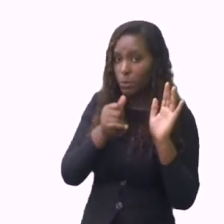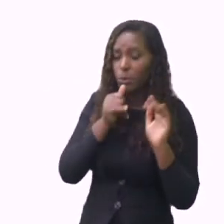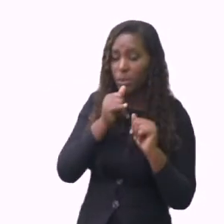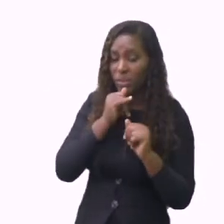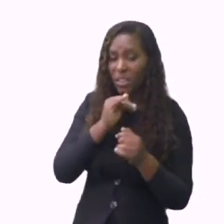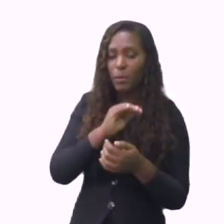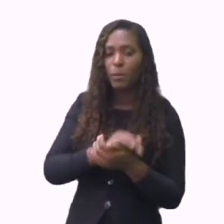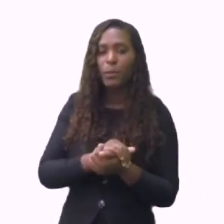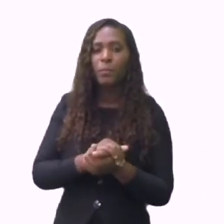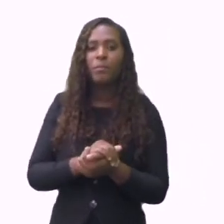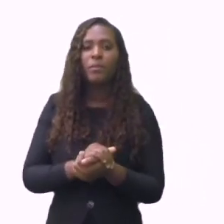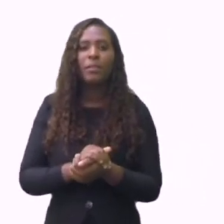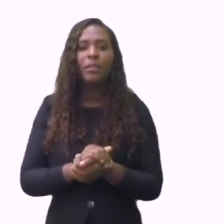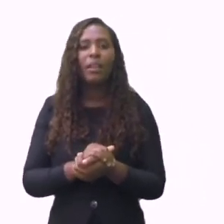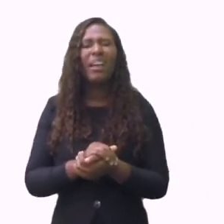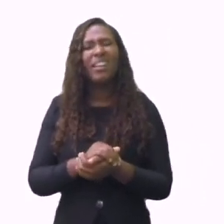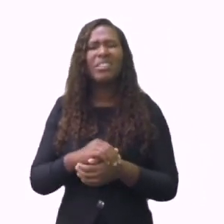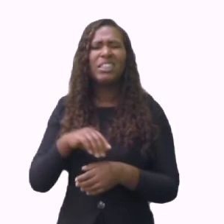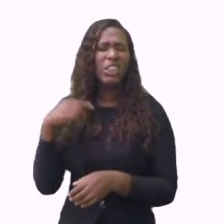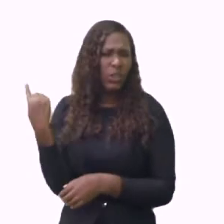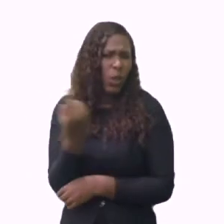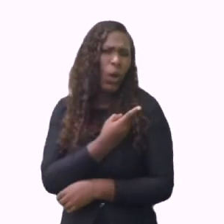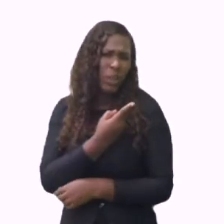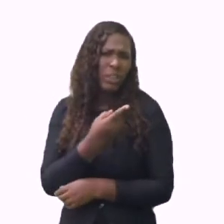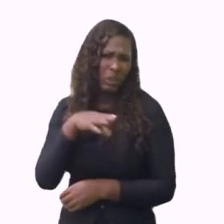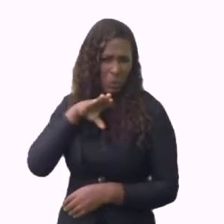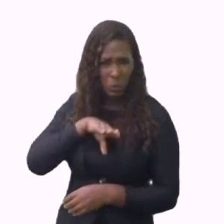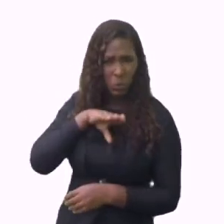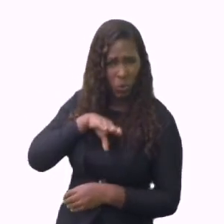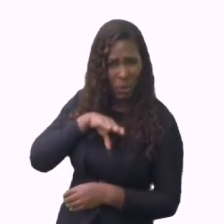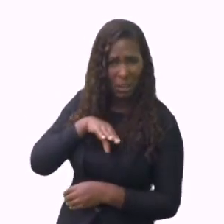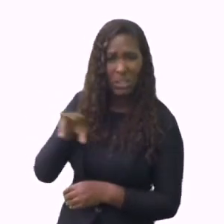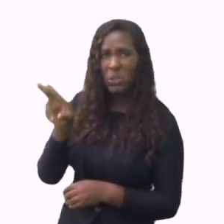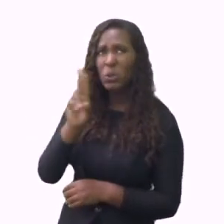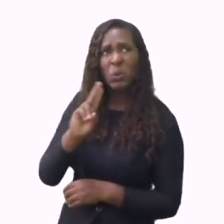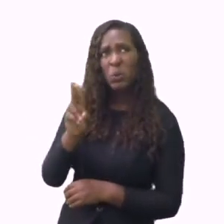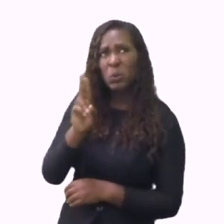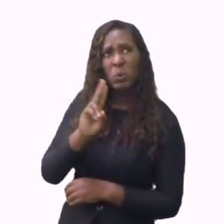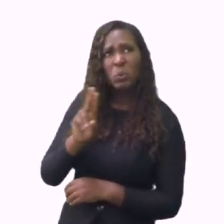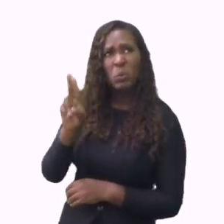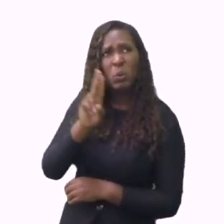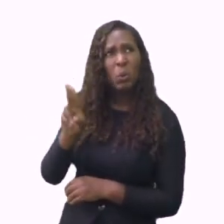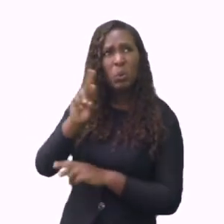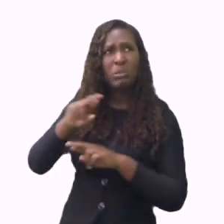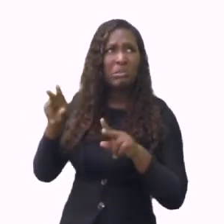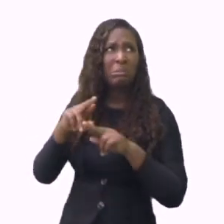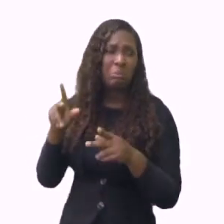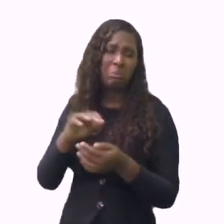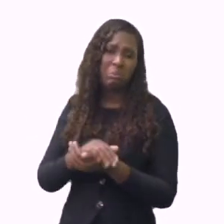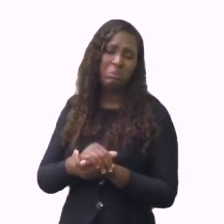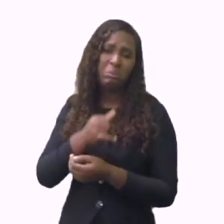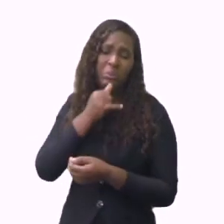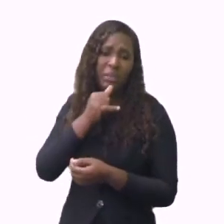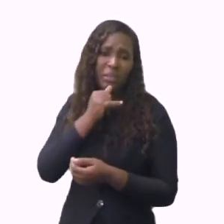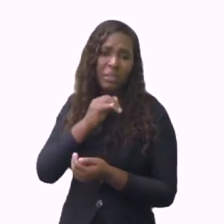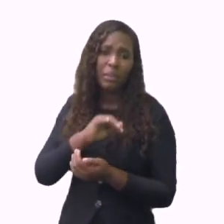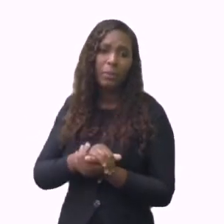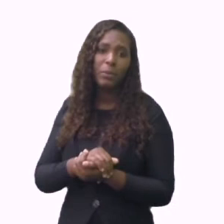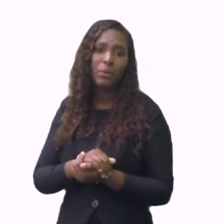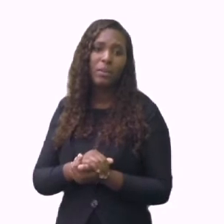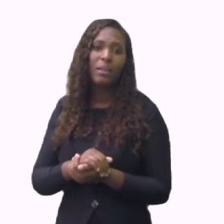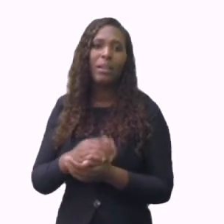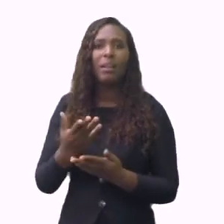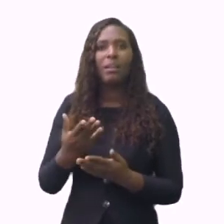usa muito falar, por exemplo, pô, chato que você fez, né? Então, para